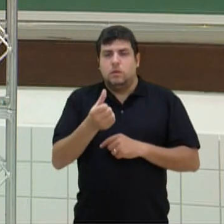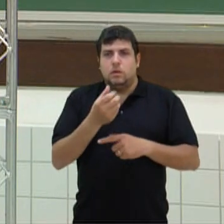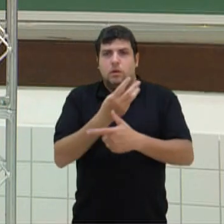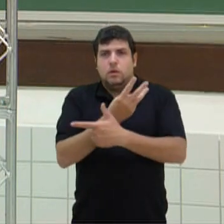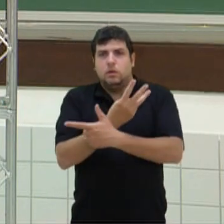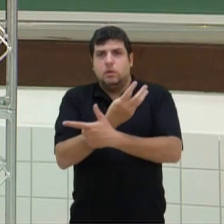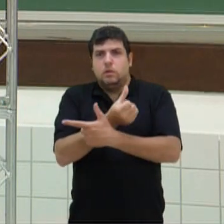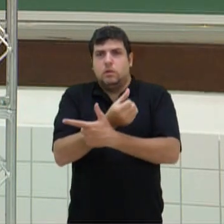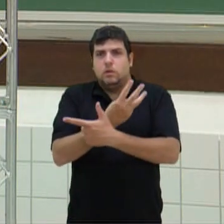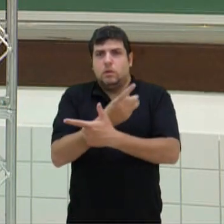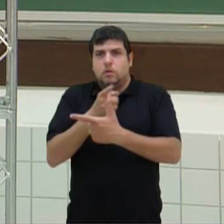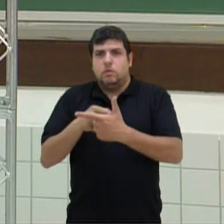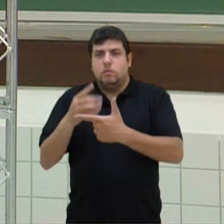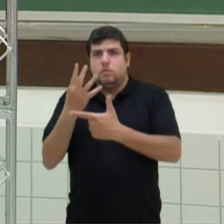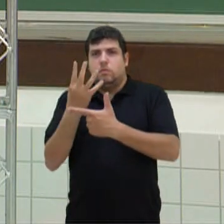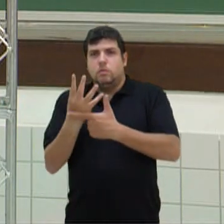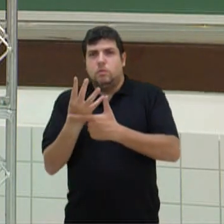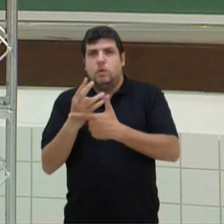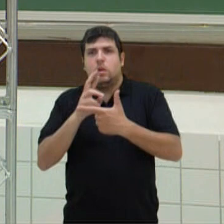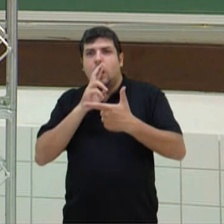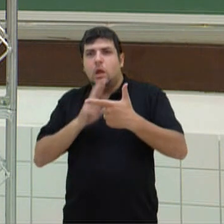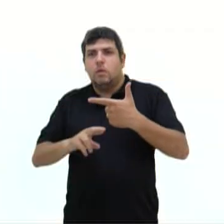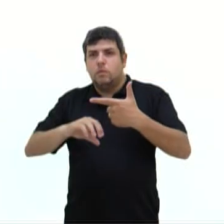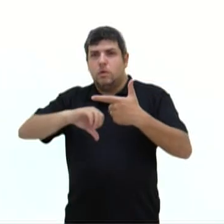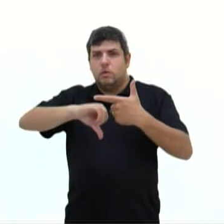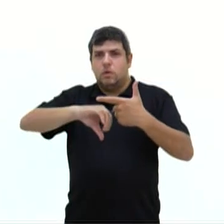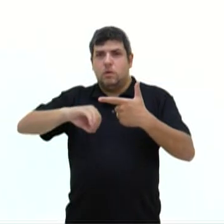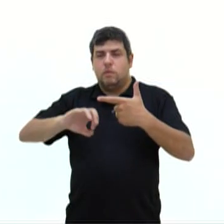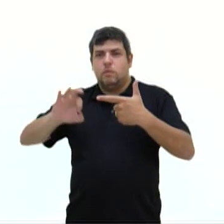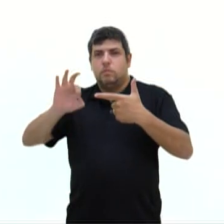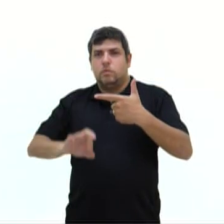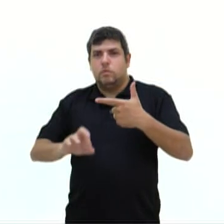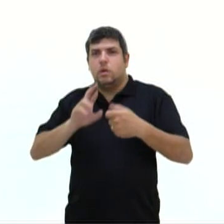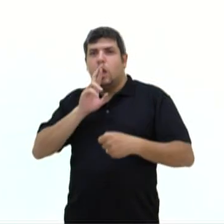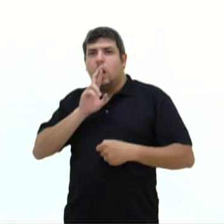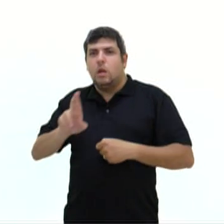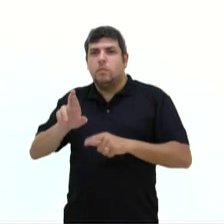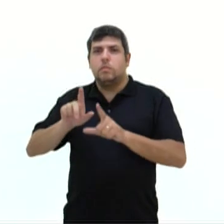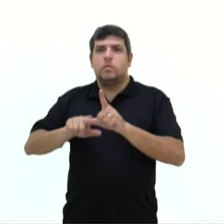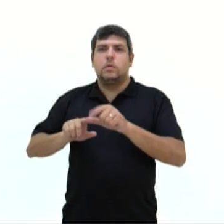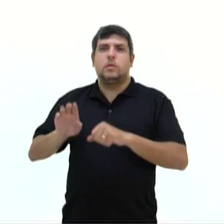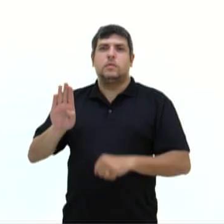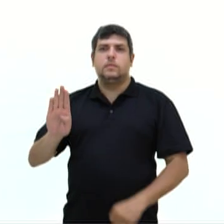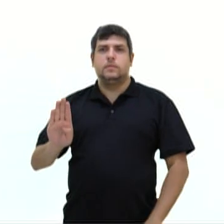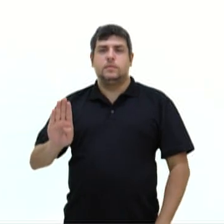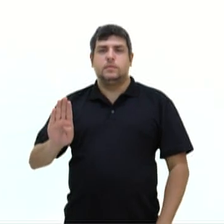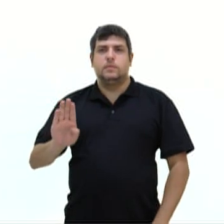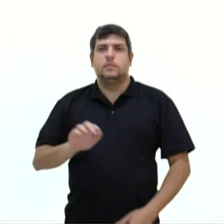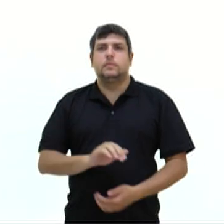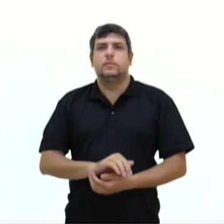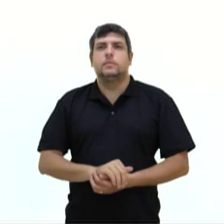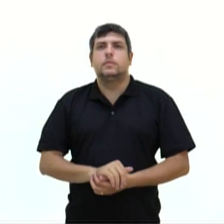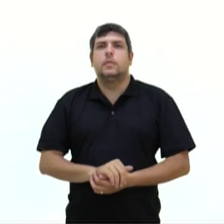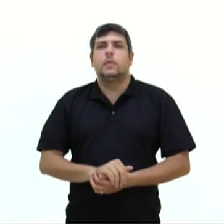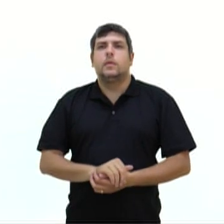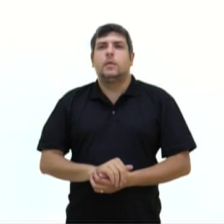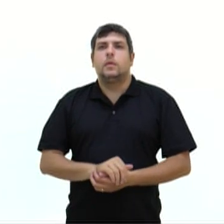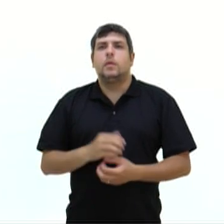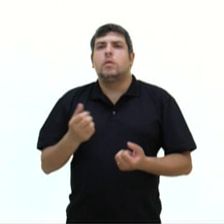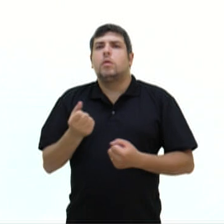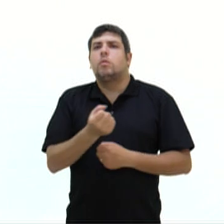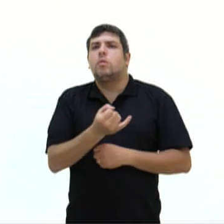vai dar 90%, que a resposta é a letra B do nosso exercício. Tá? Qual é a